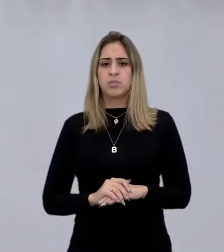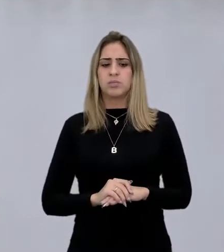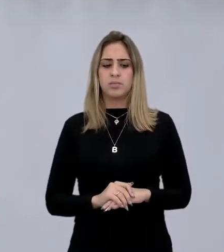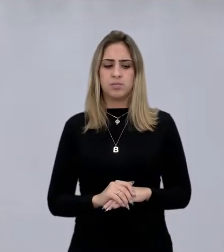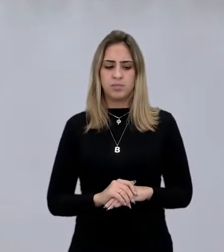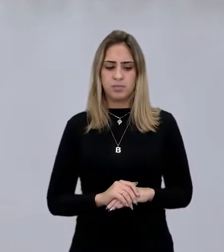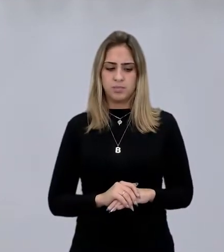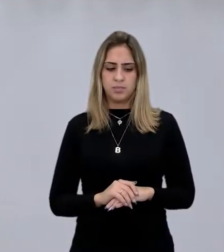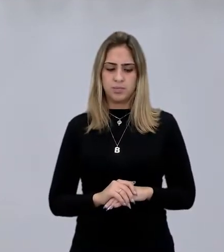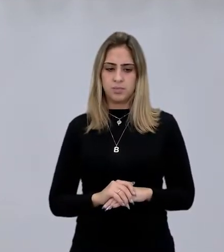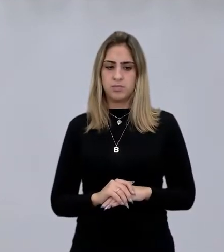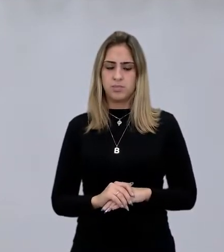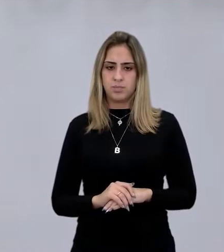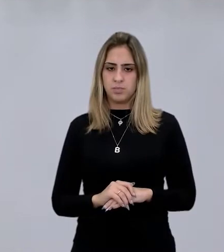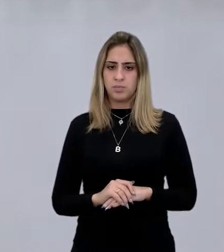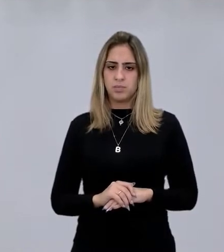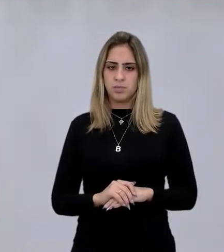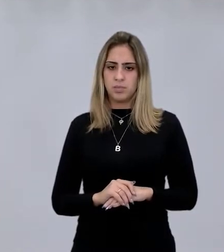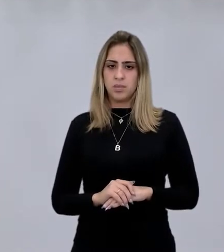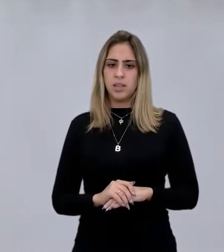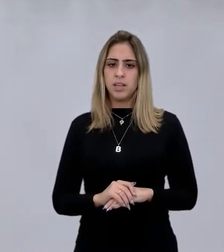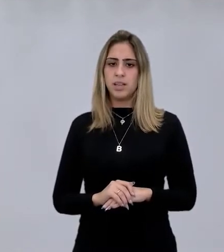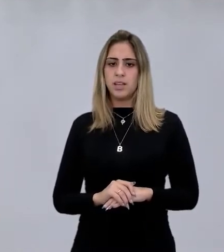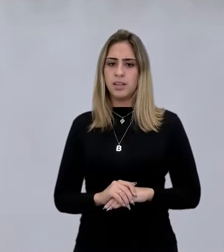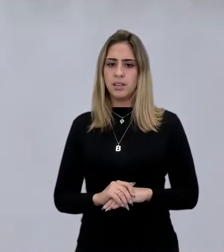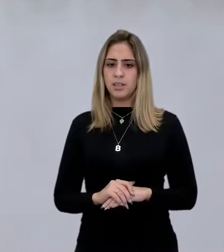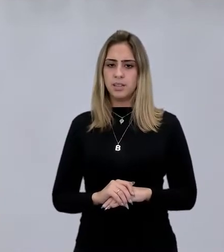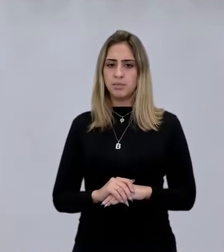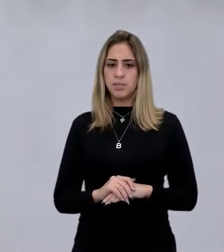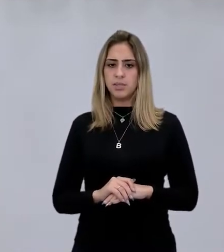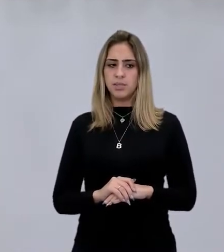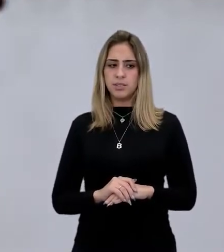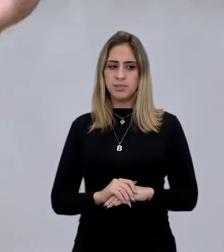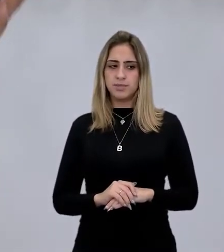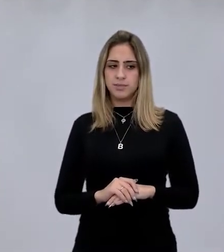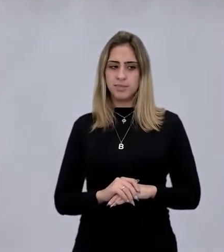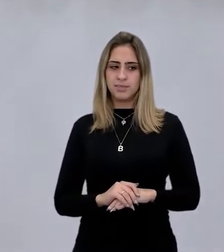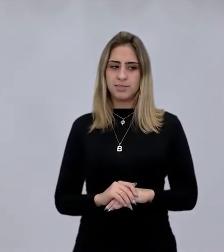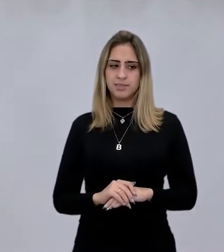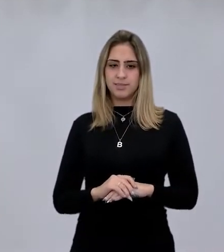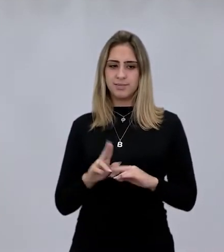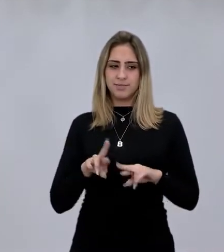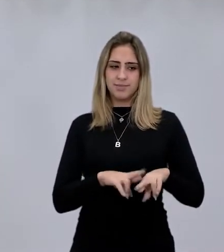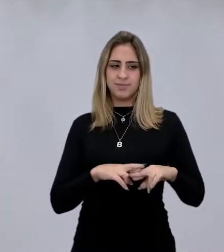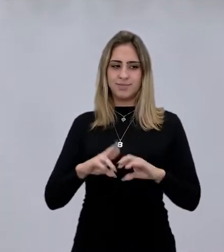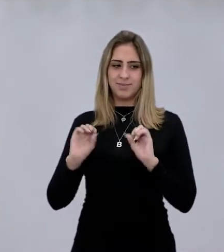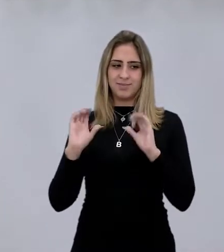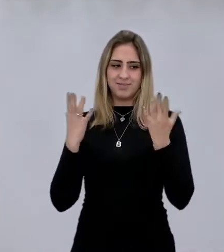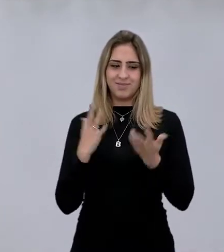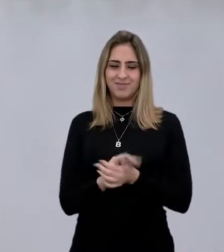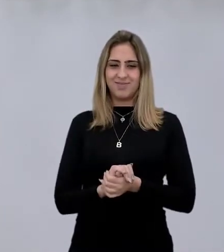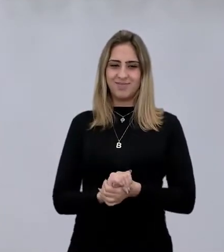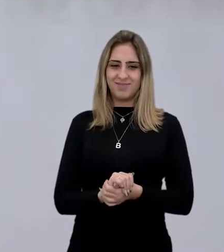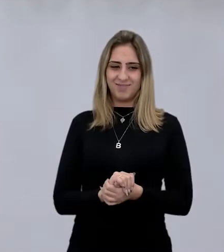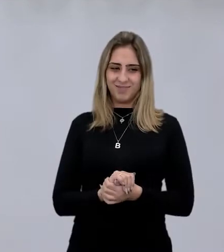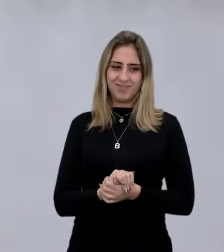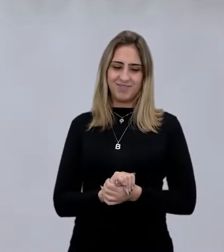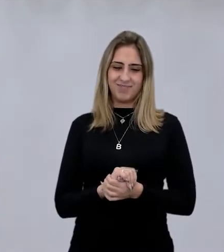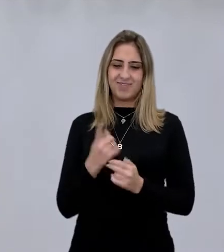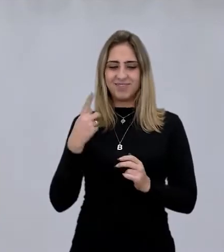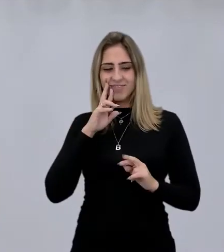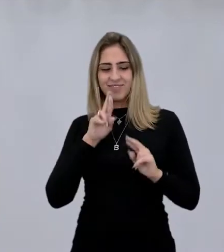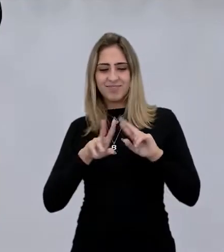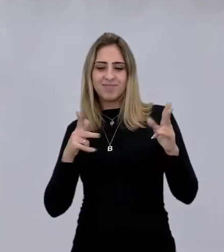tivesse uma raiz biológica, cara, a gente já teria resolvido esse problema, né? Indiferente de qualquer